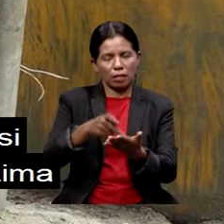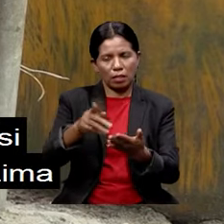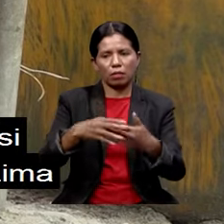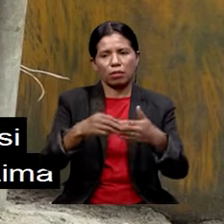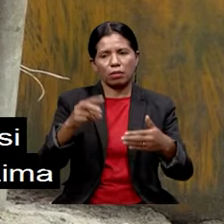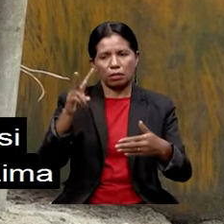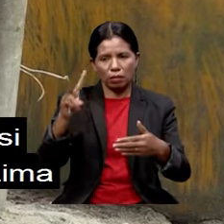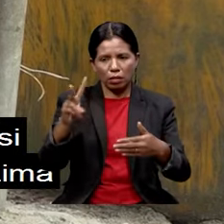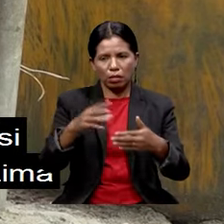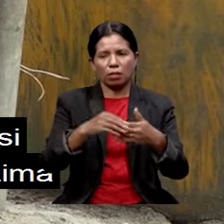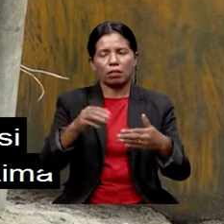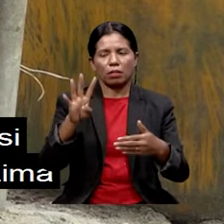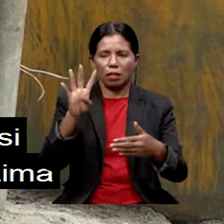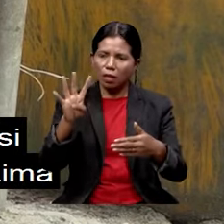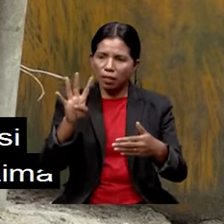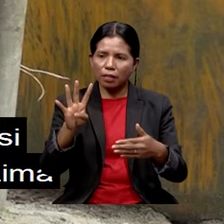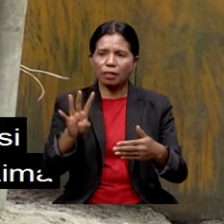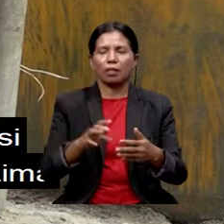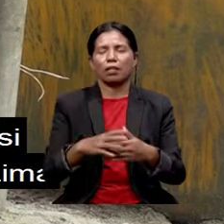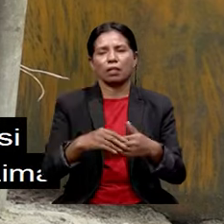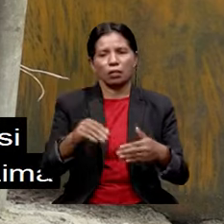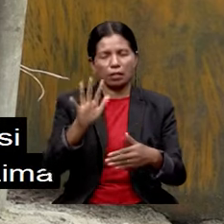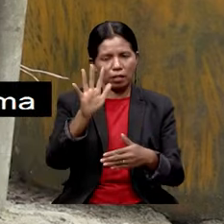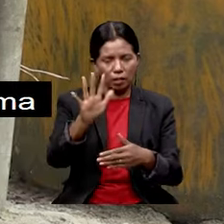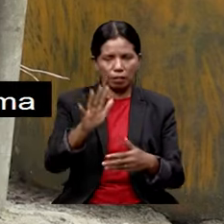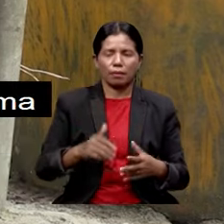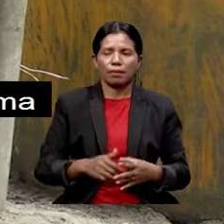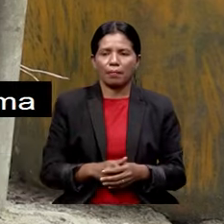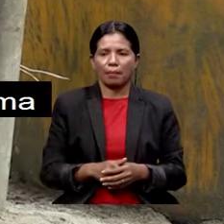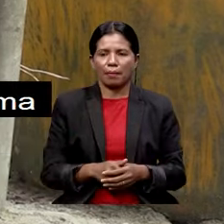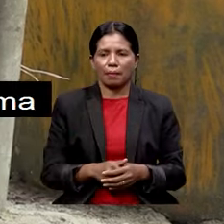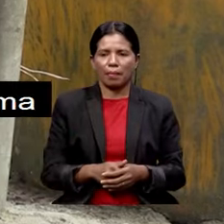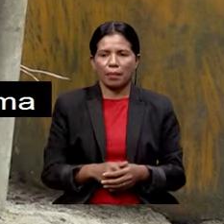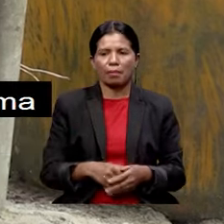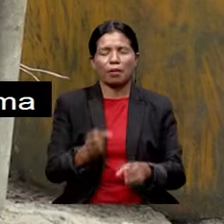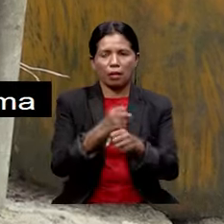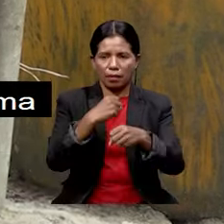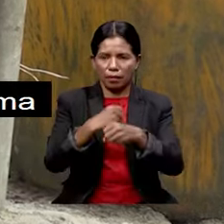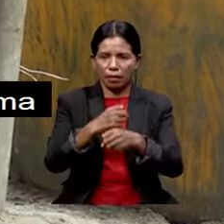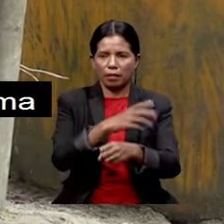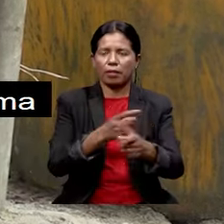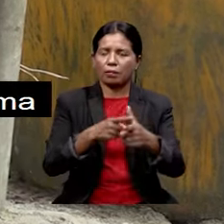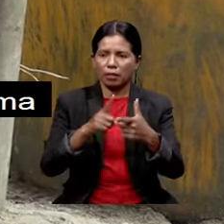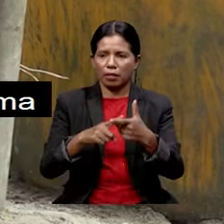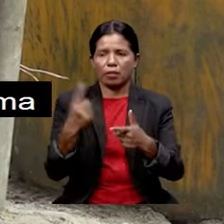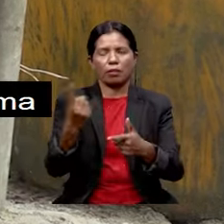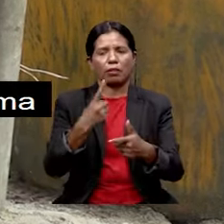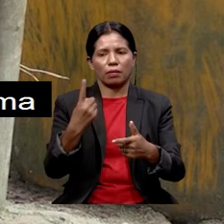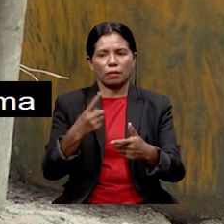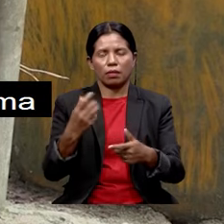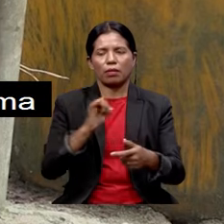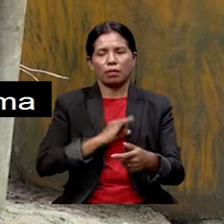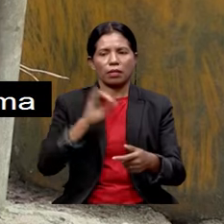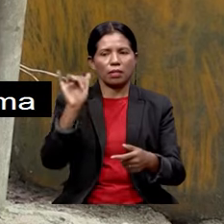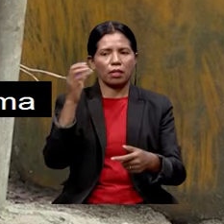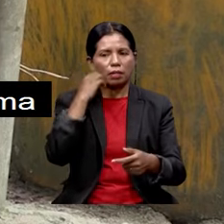utue i dolar fate dolar lime in te mena verire in la ne utori te os lo kere a